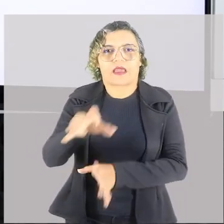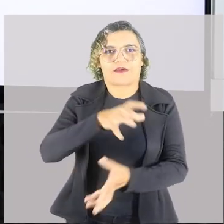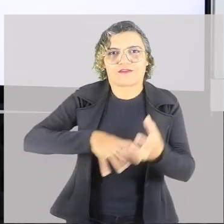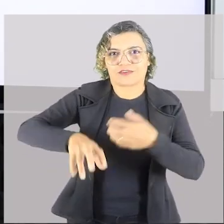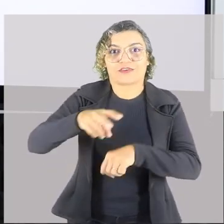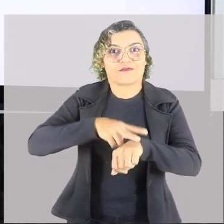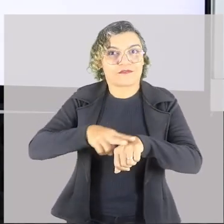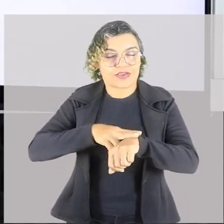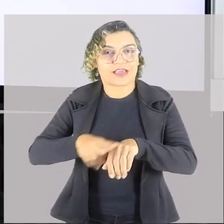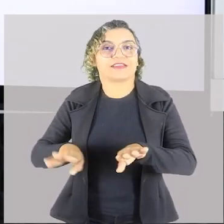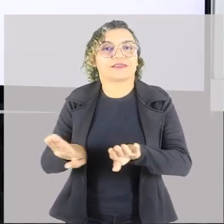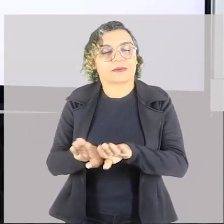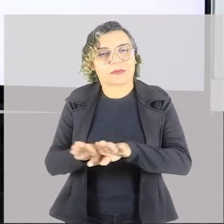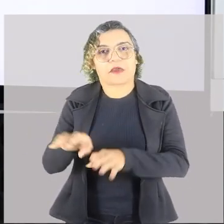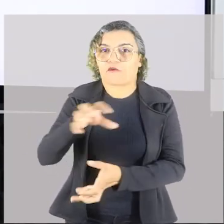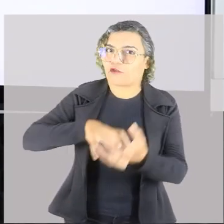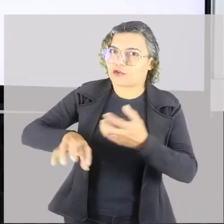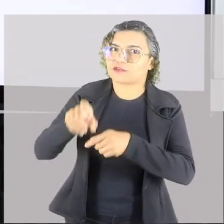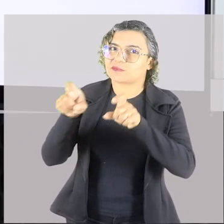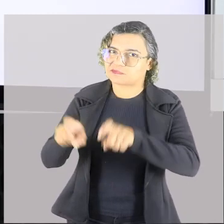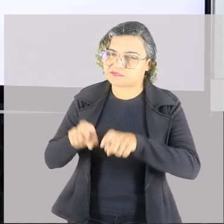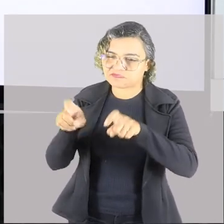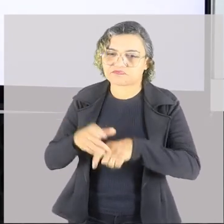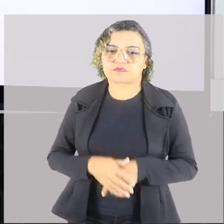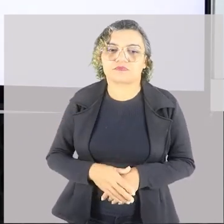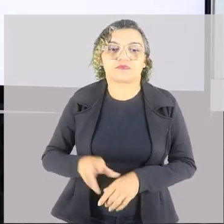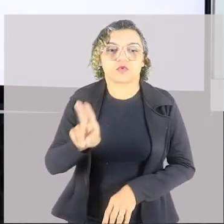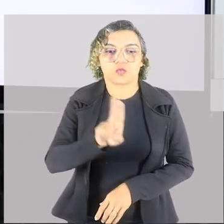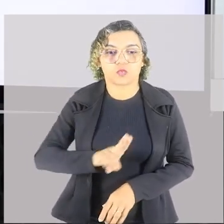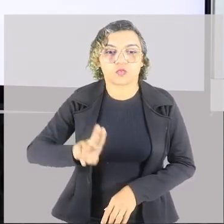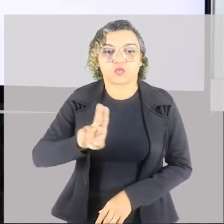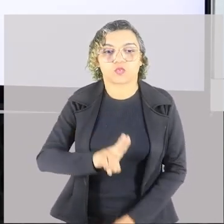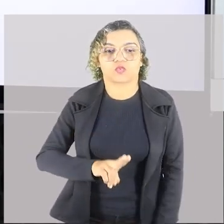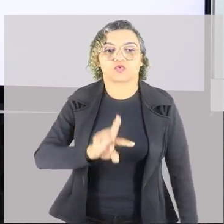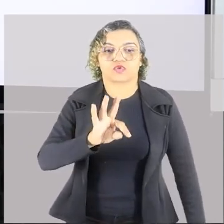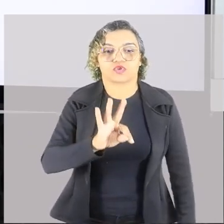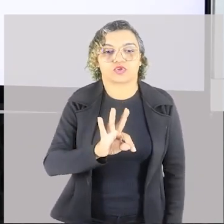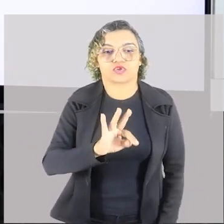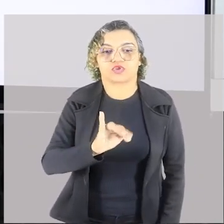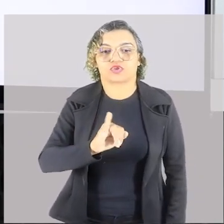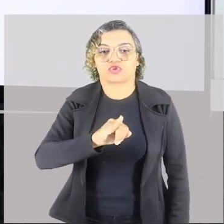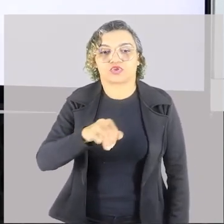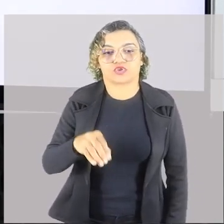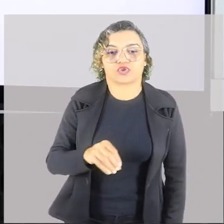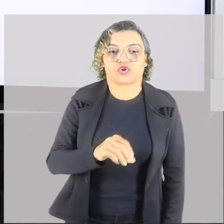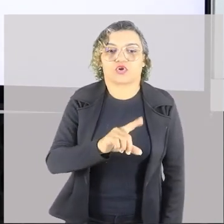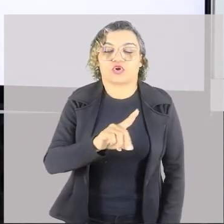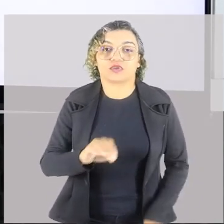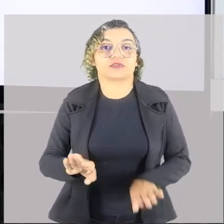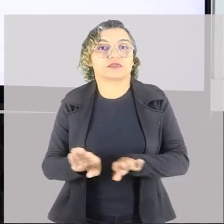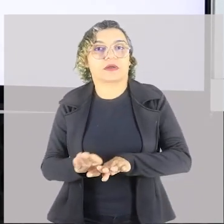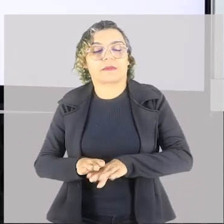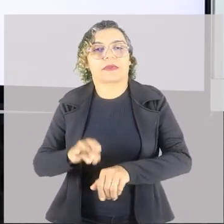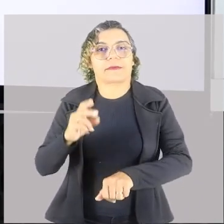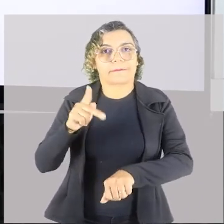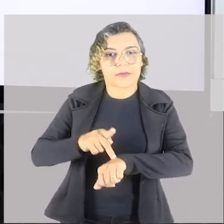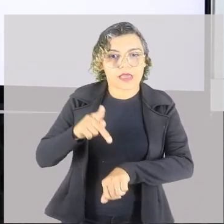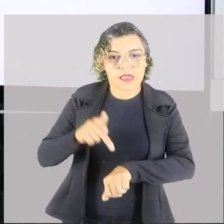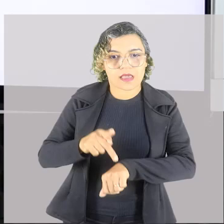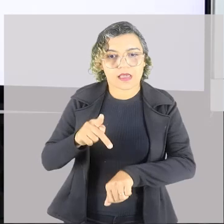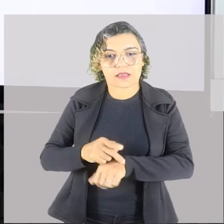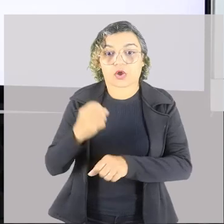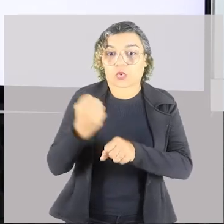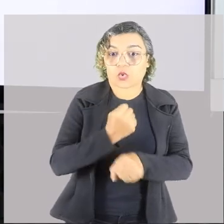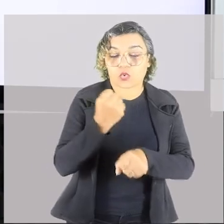Revolução Agrícola. O uso de tijolos e de pedras na construção de moradias,